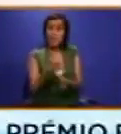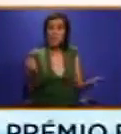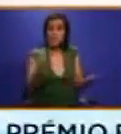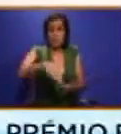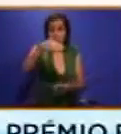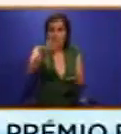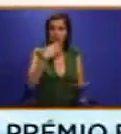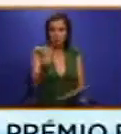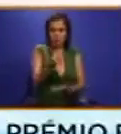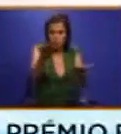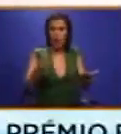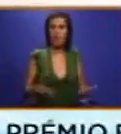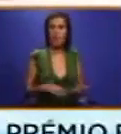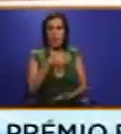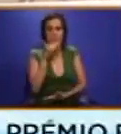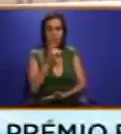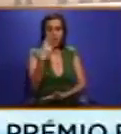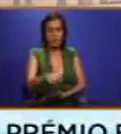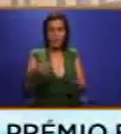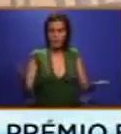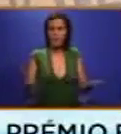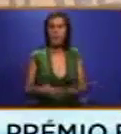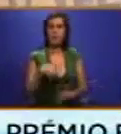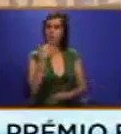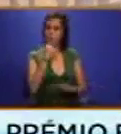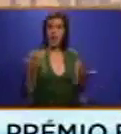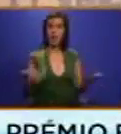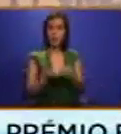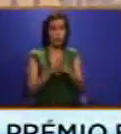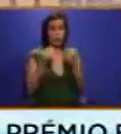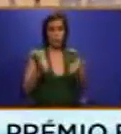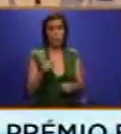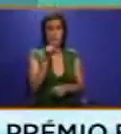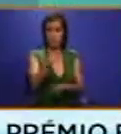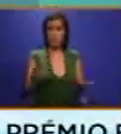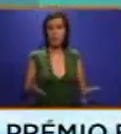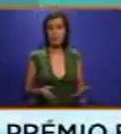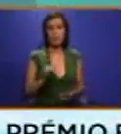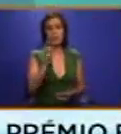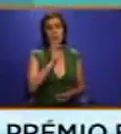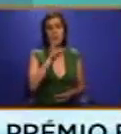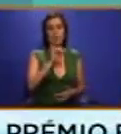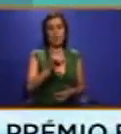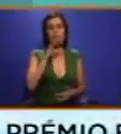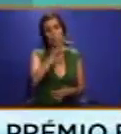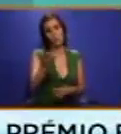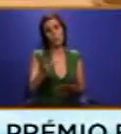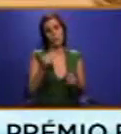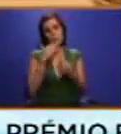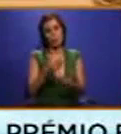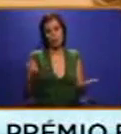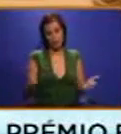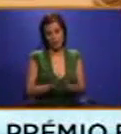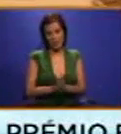a idade que tem a beleza que tem e a alegria e tudo de bom para si com a sua filha e com a sua família muito